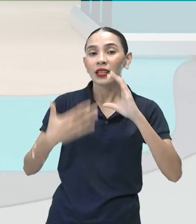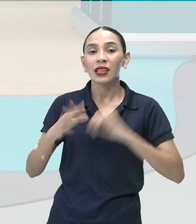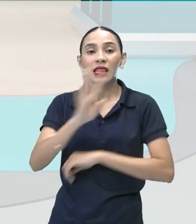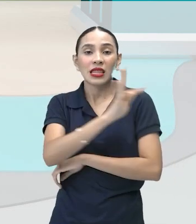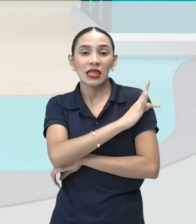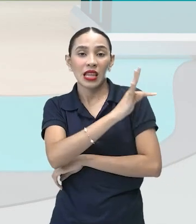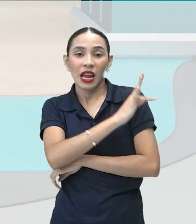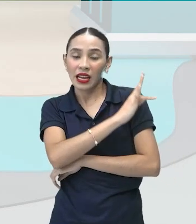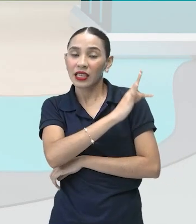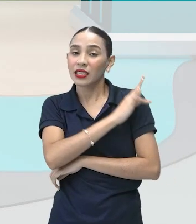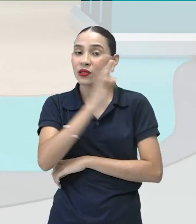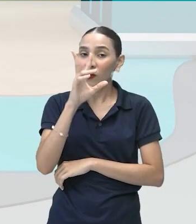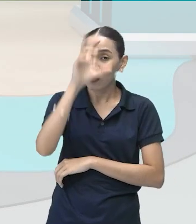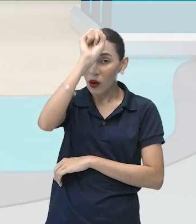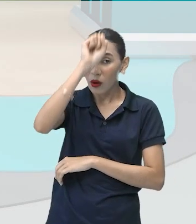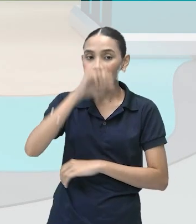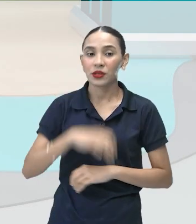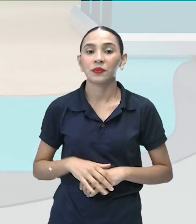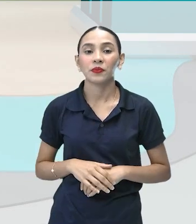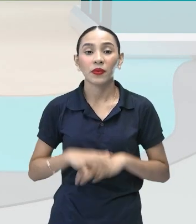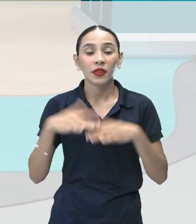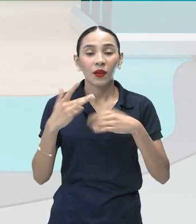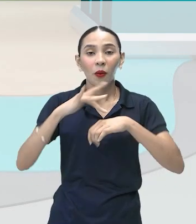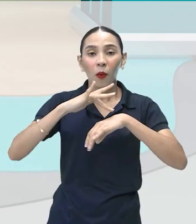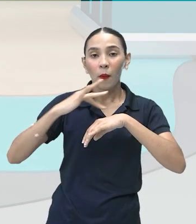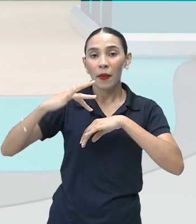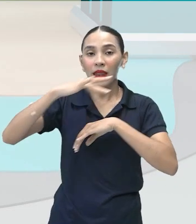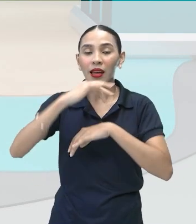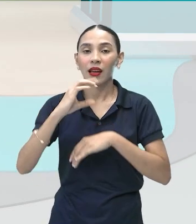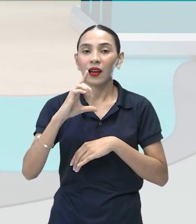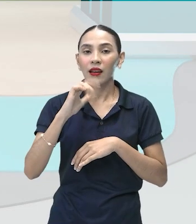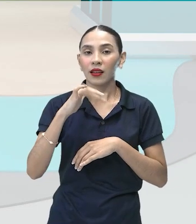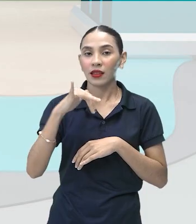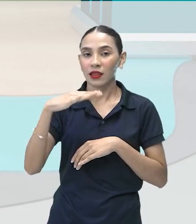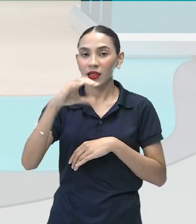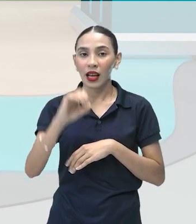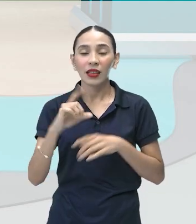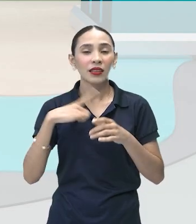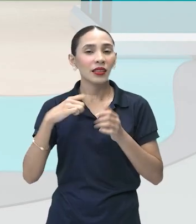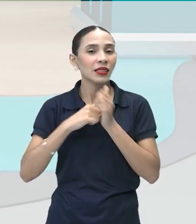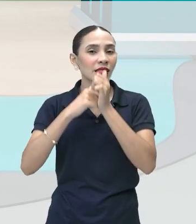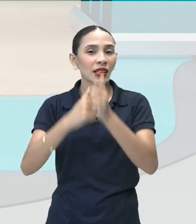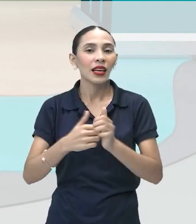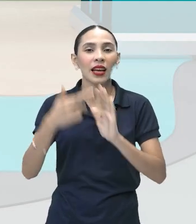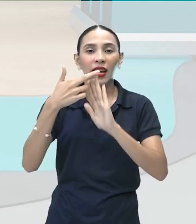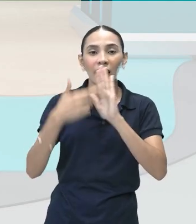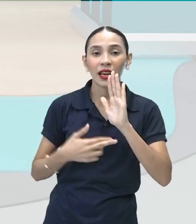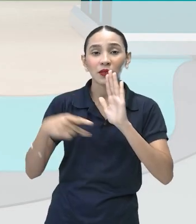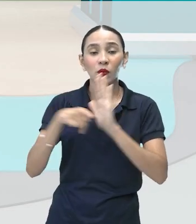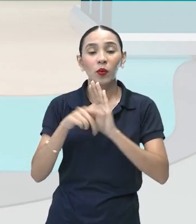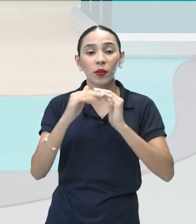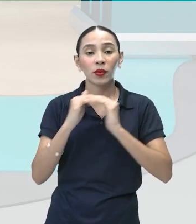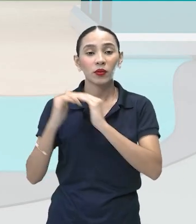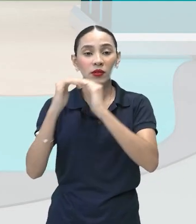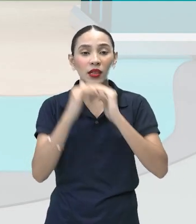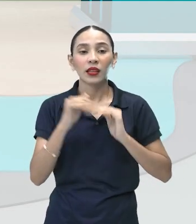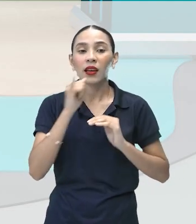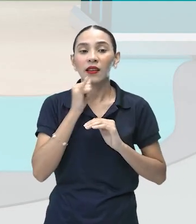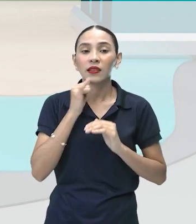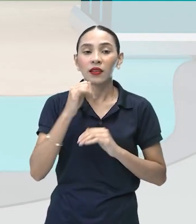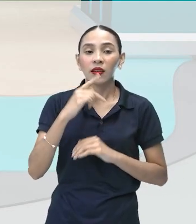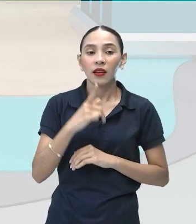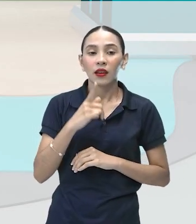Técnicas rigorosas, tá? O balé clássico segue uma série de técnicas padronizadas, como